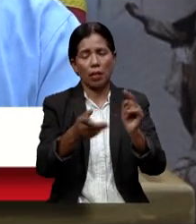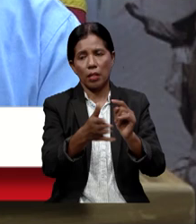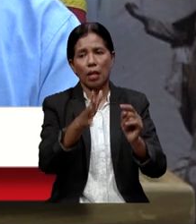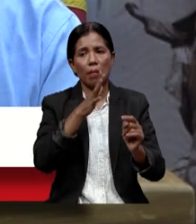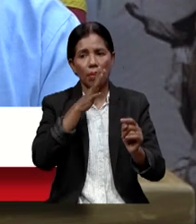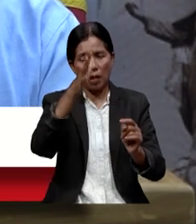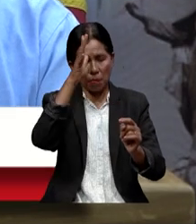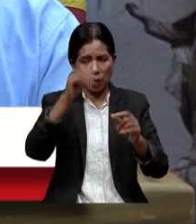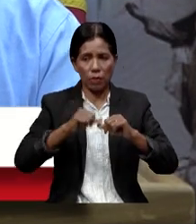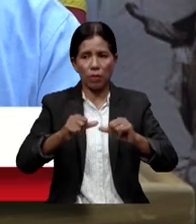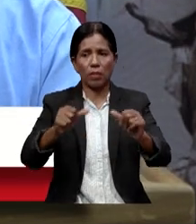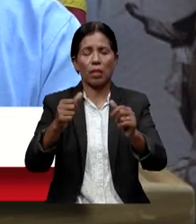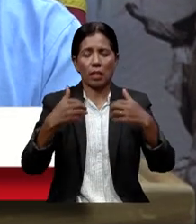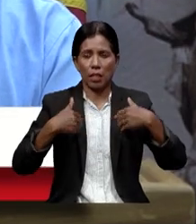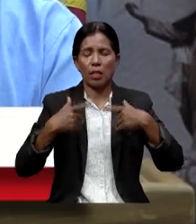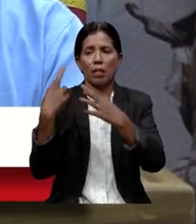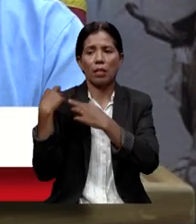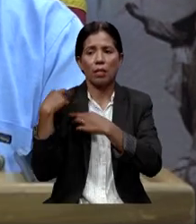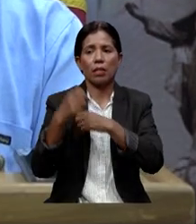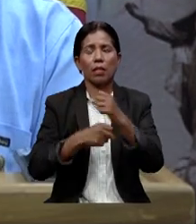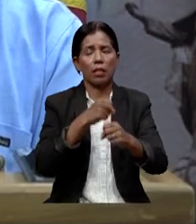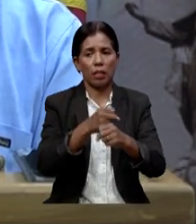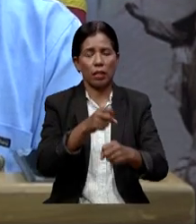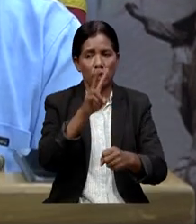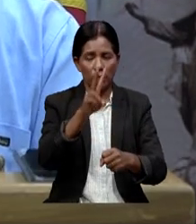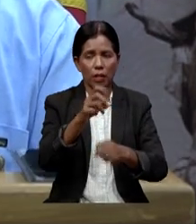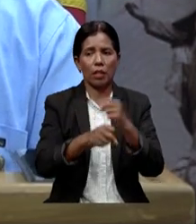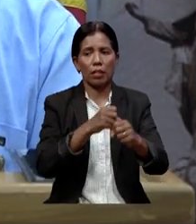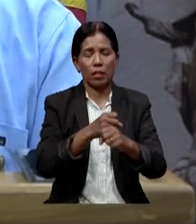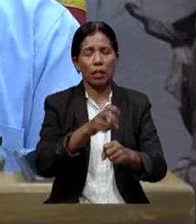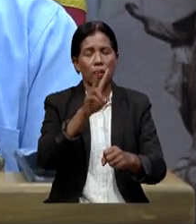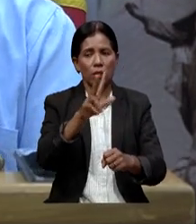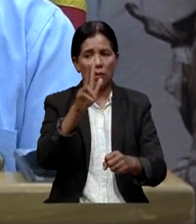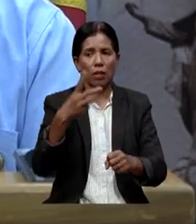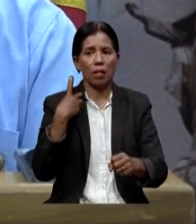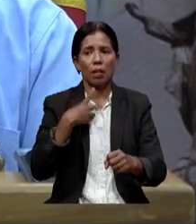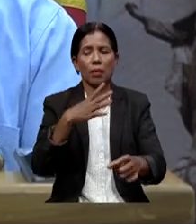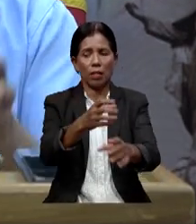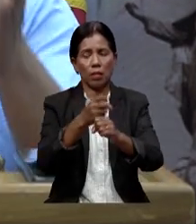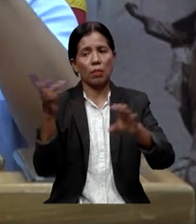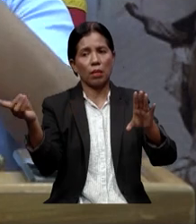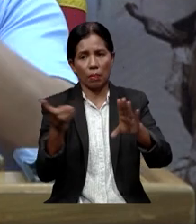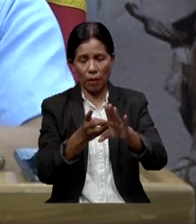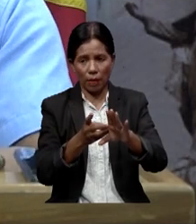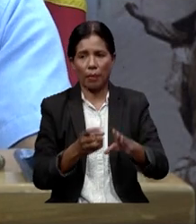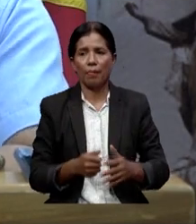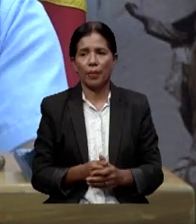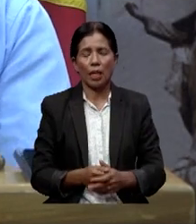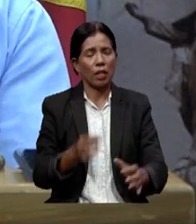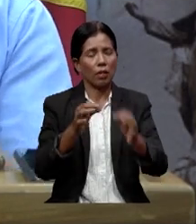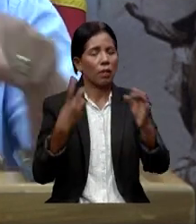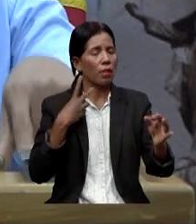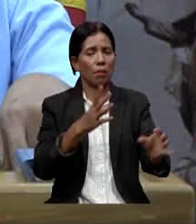aman tem que continuar, tem que responsabilizar, to tina rua ca, tina ida rua tu irmã, a mi tem que simo diploma. Se a mi lá